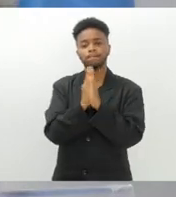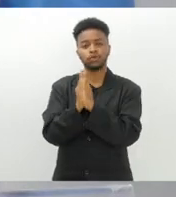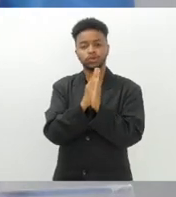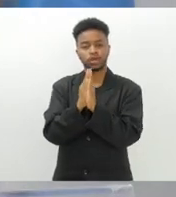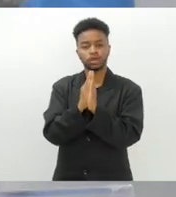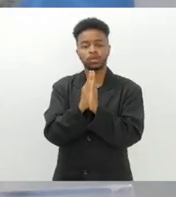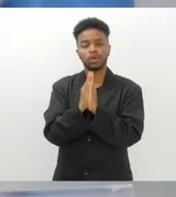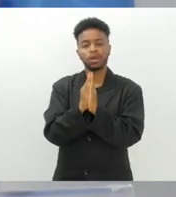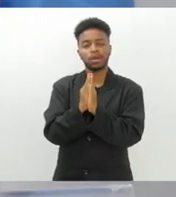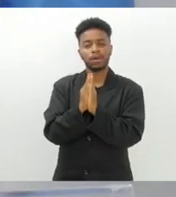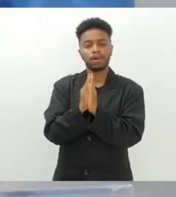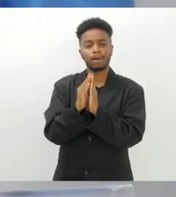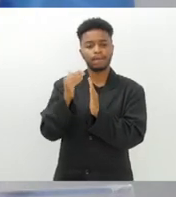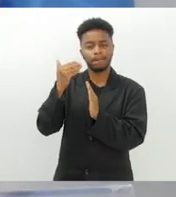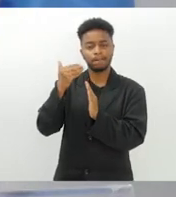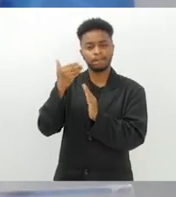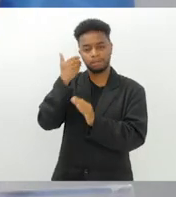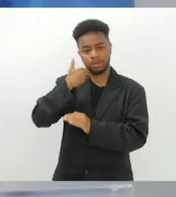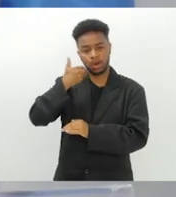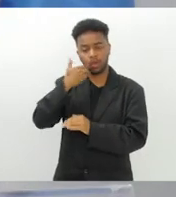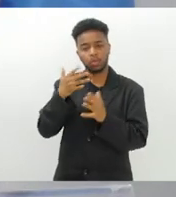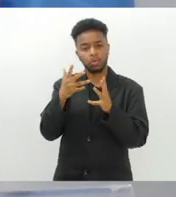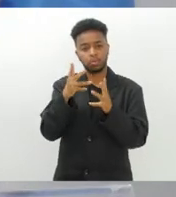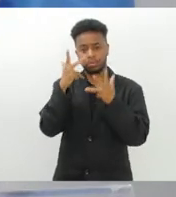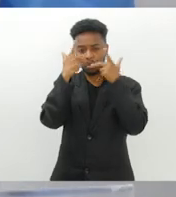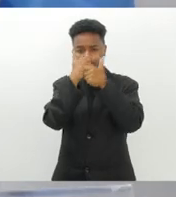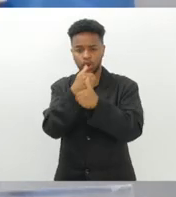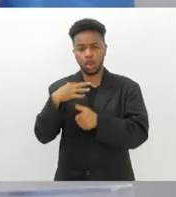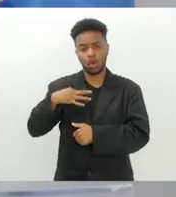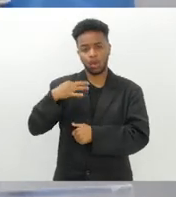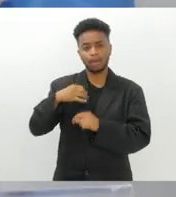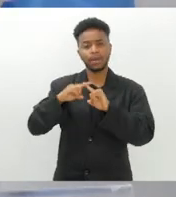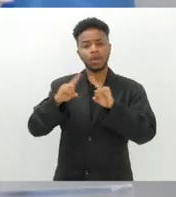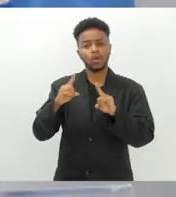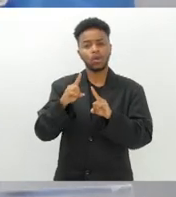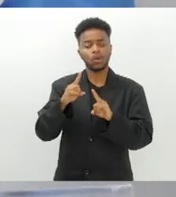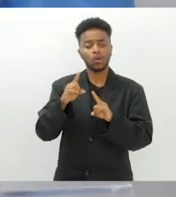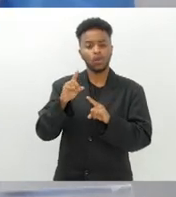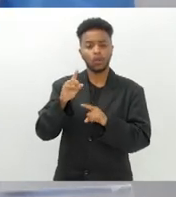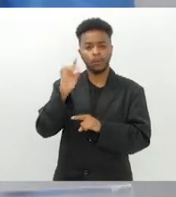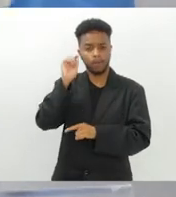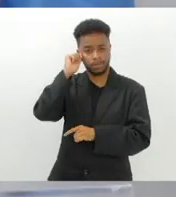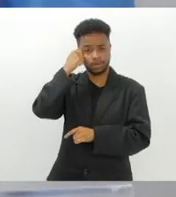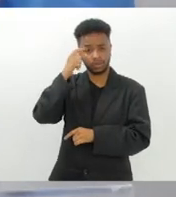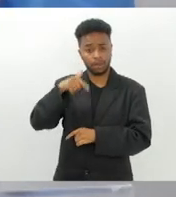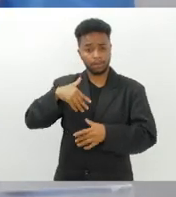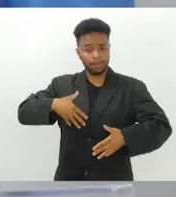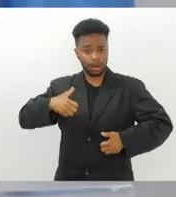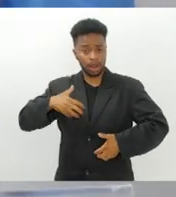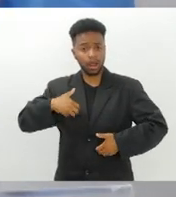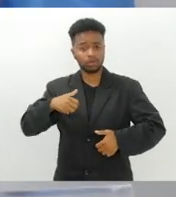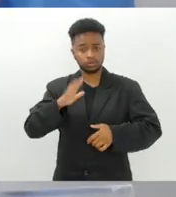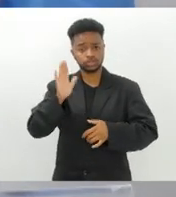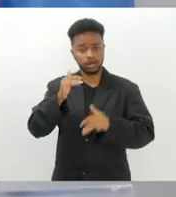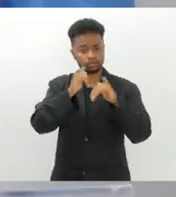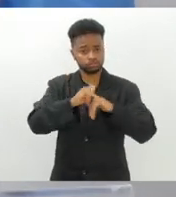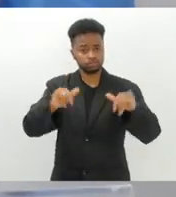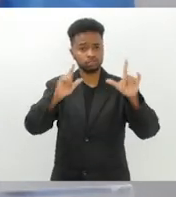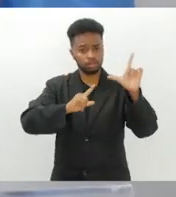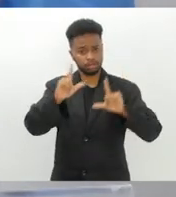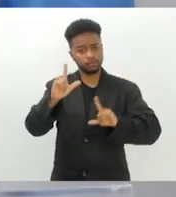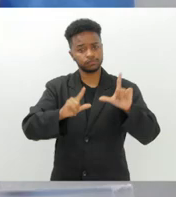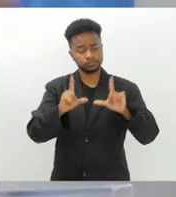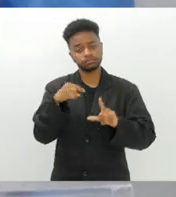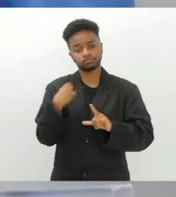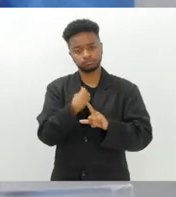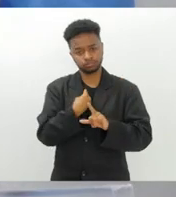todos bonitinhos com roupa, o pretinho era um macaco. Todo mundo lembra disso, foi o Jornal Nacional. Claro, nós fomos